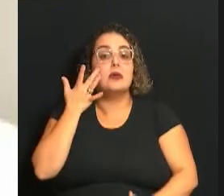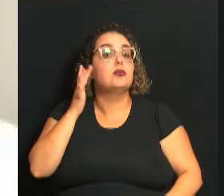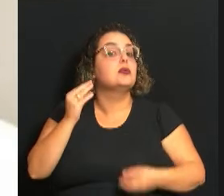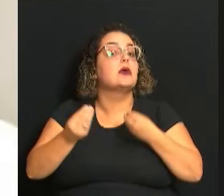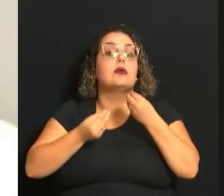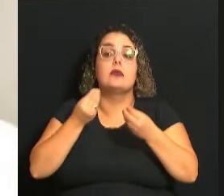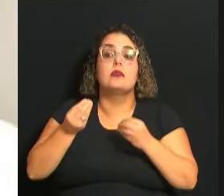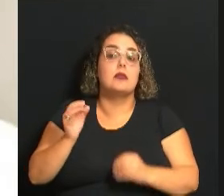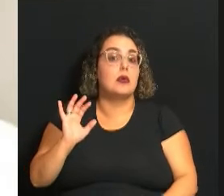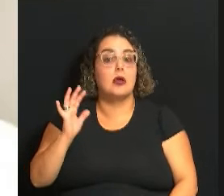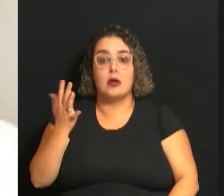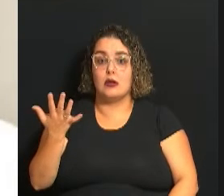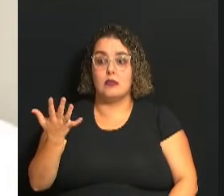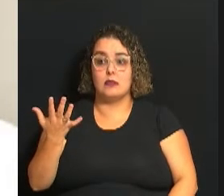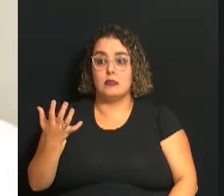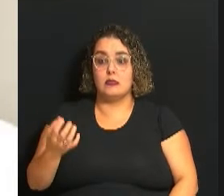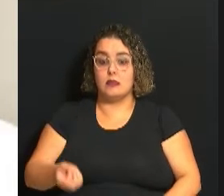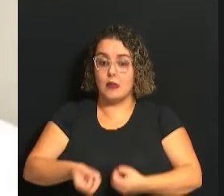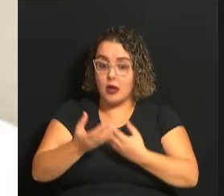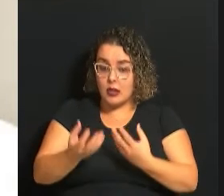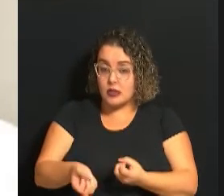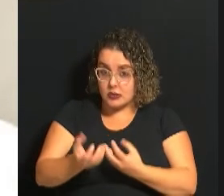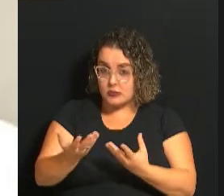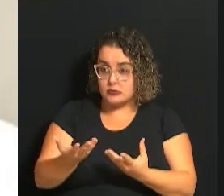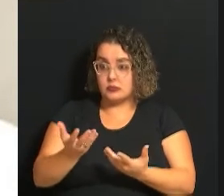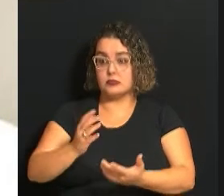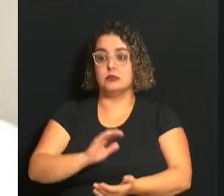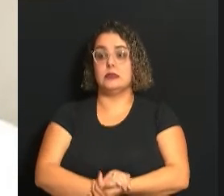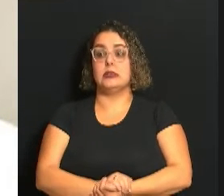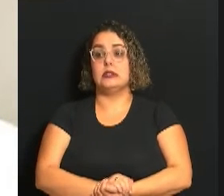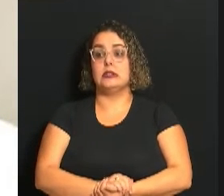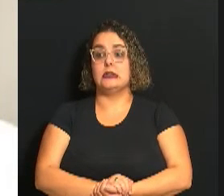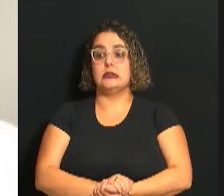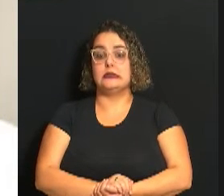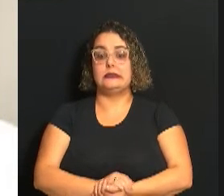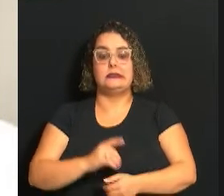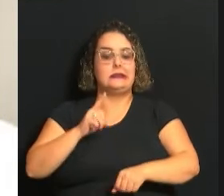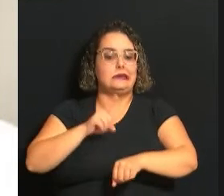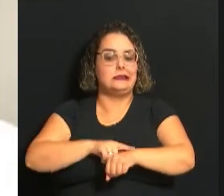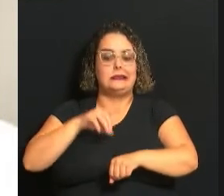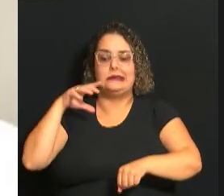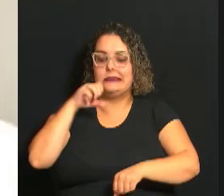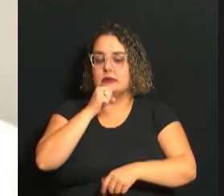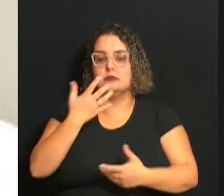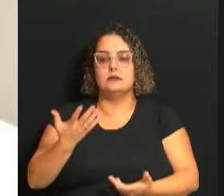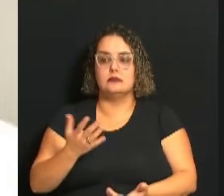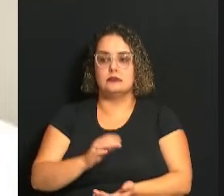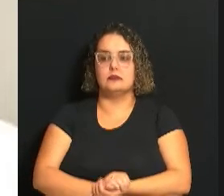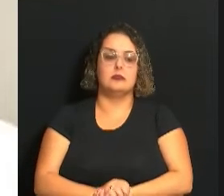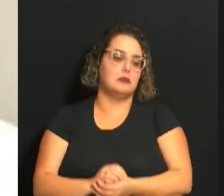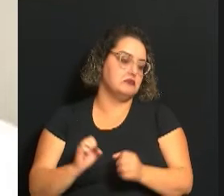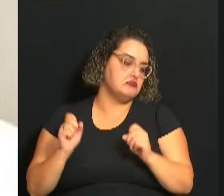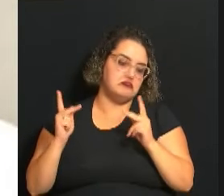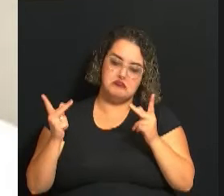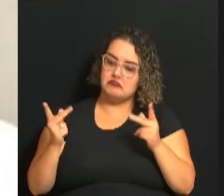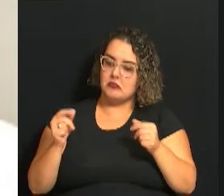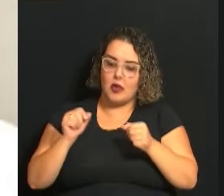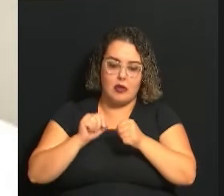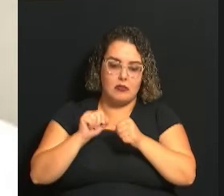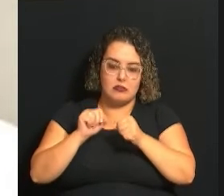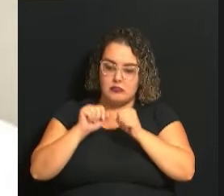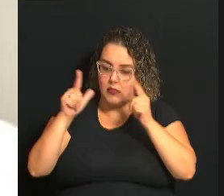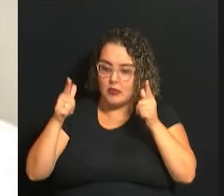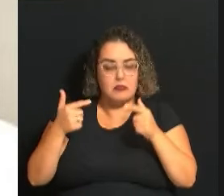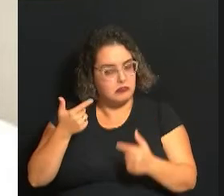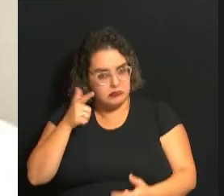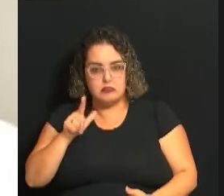a todos esses tipos de estímulos, né? E aí, em cima da hora, quando ele falou isso, eu falei: ok, doutor, se o senhor quer fazer comigo acordada, vamos lá, eu